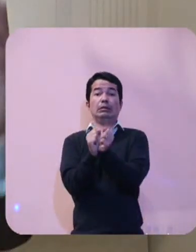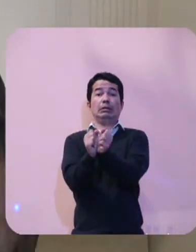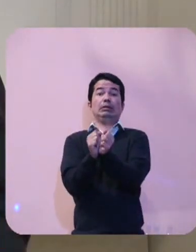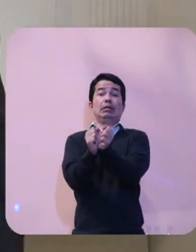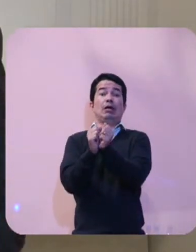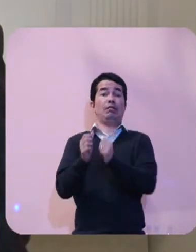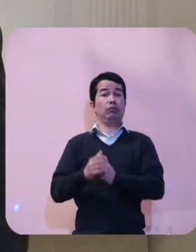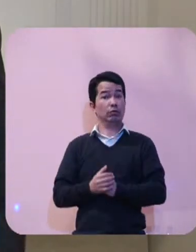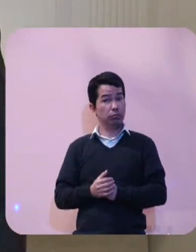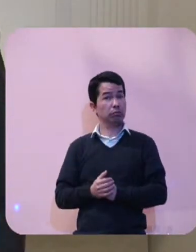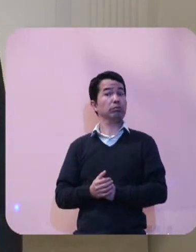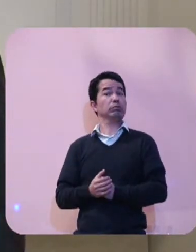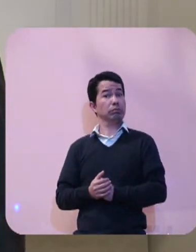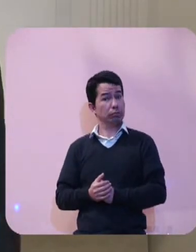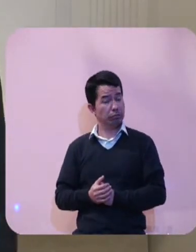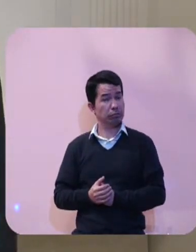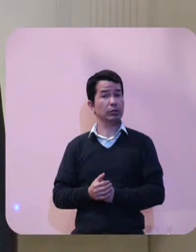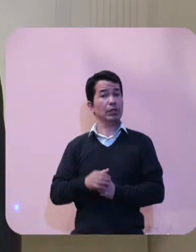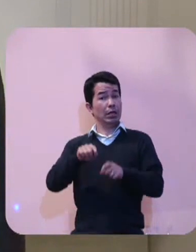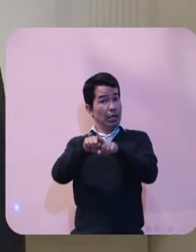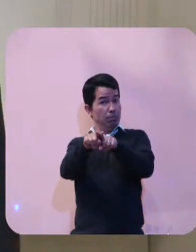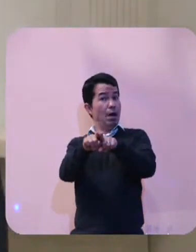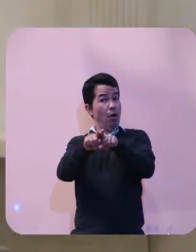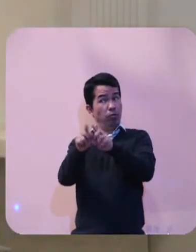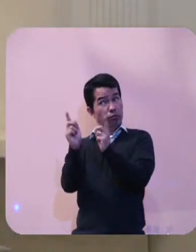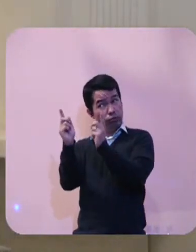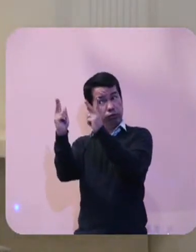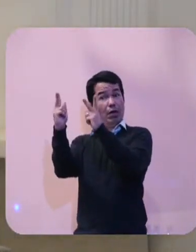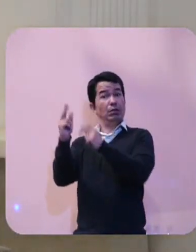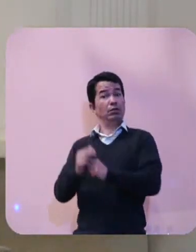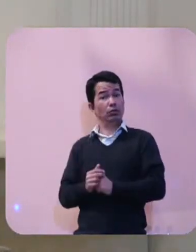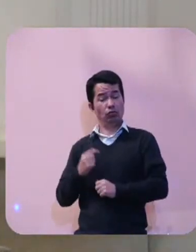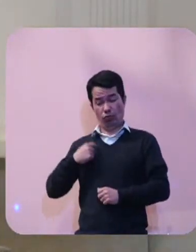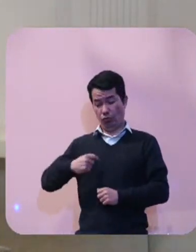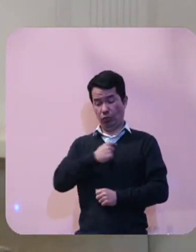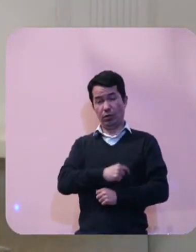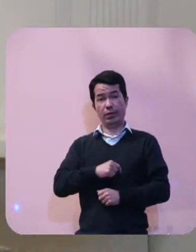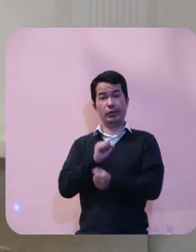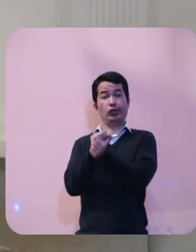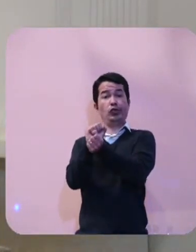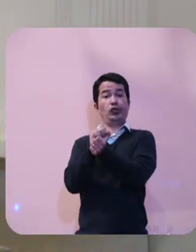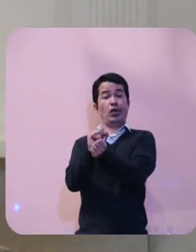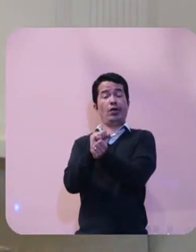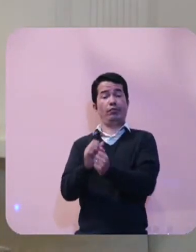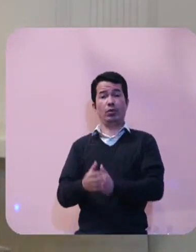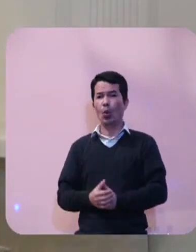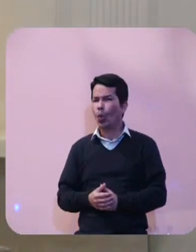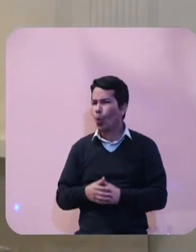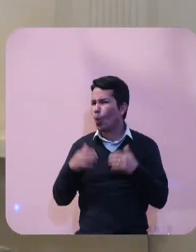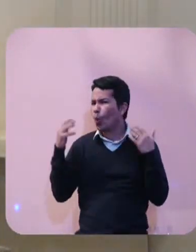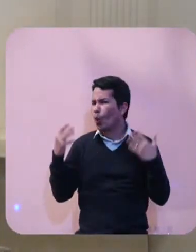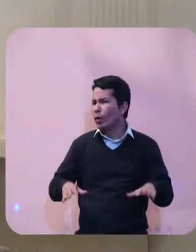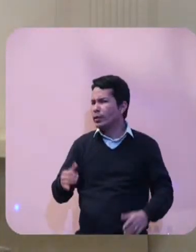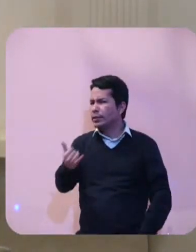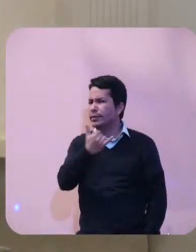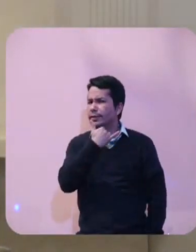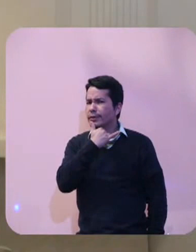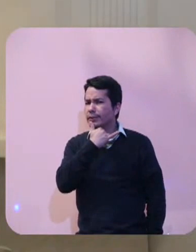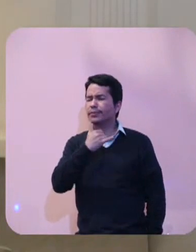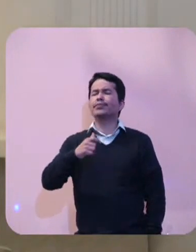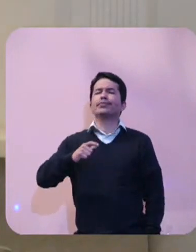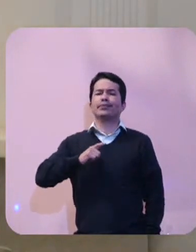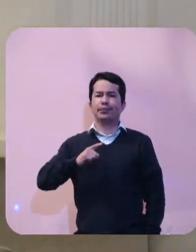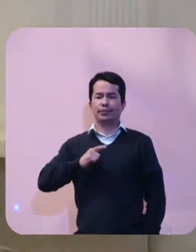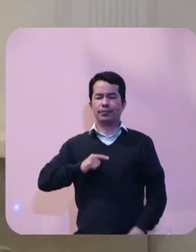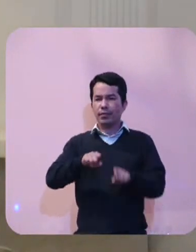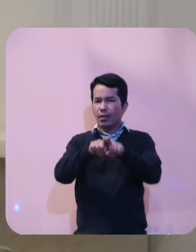os mercadores que estavam indo para o Egito. Olha que coisa triste. Aquele menino foi jogado numa